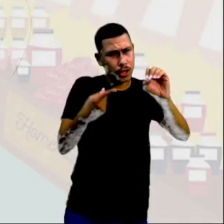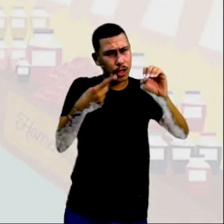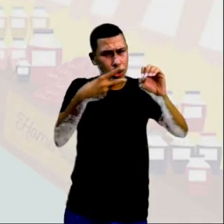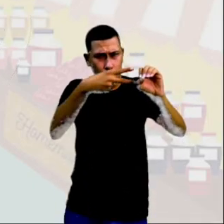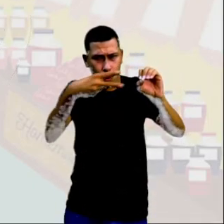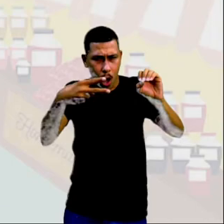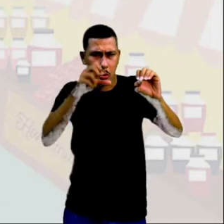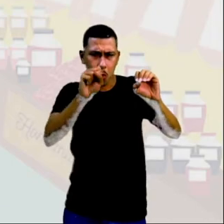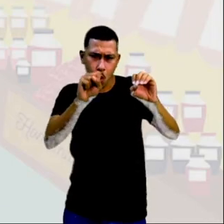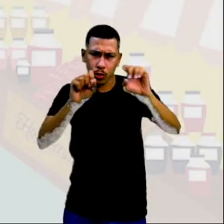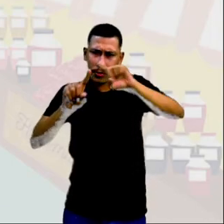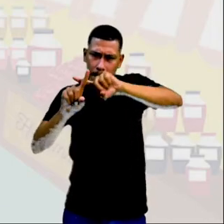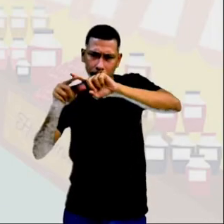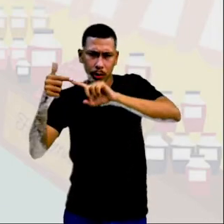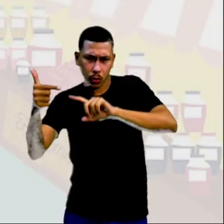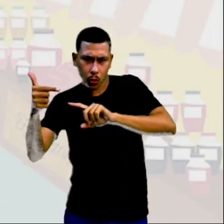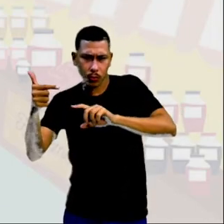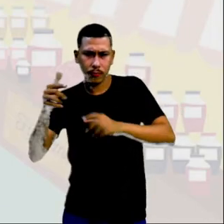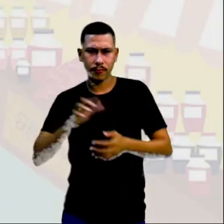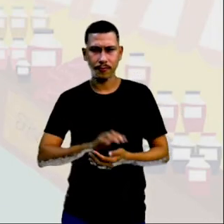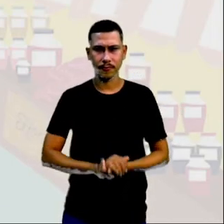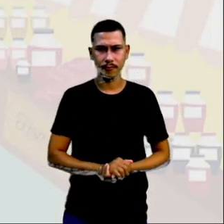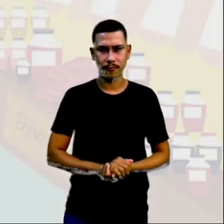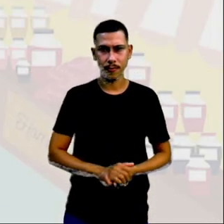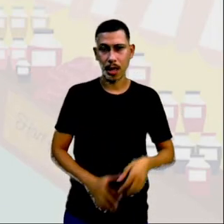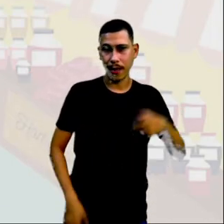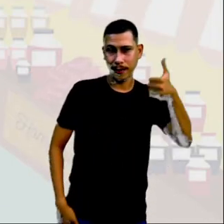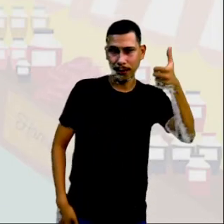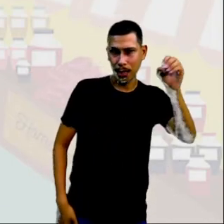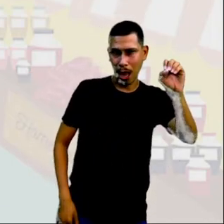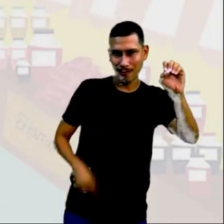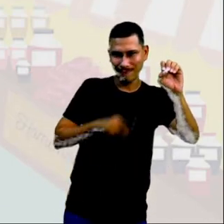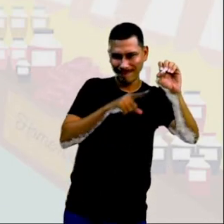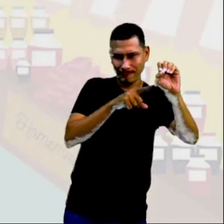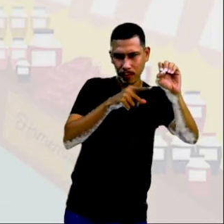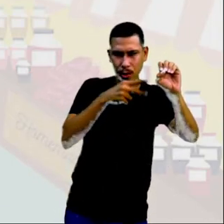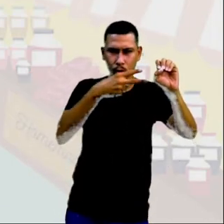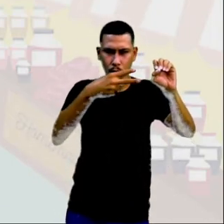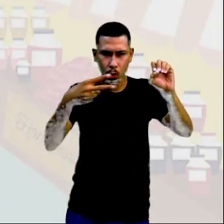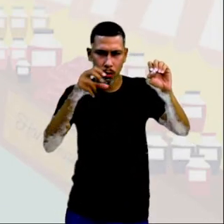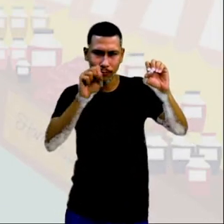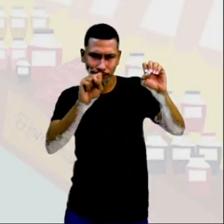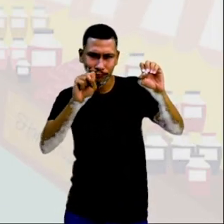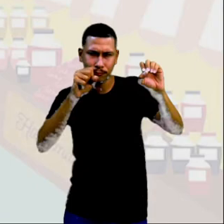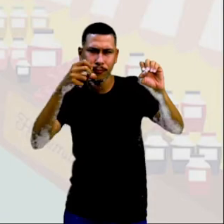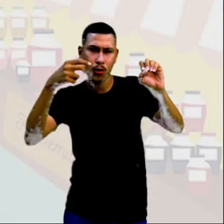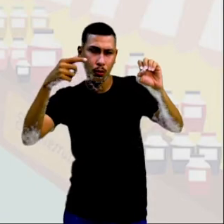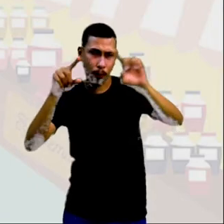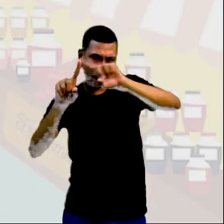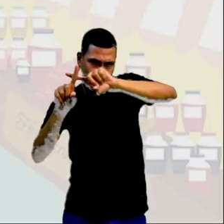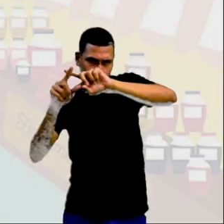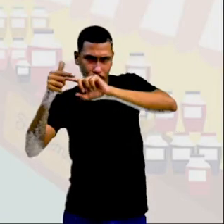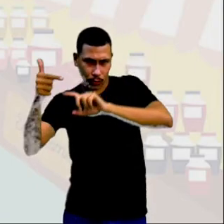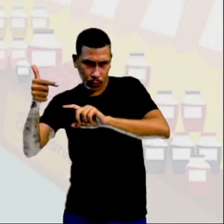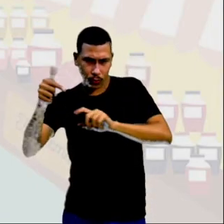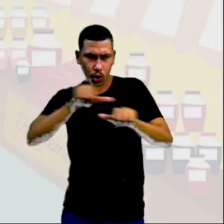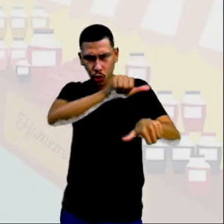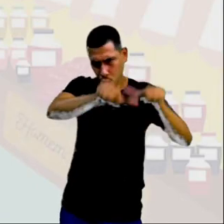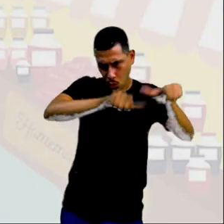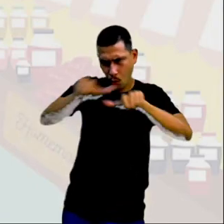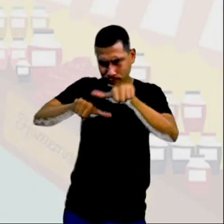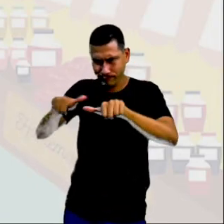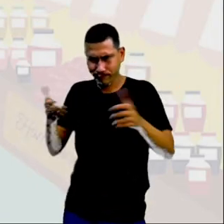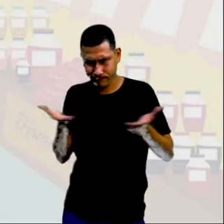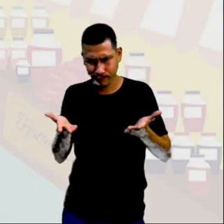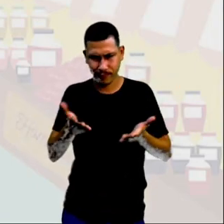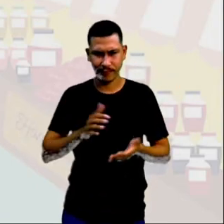2. Então, nessa configuração, 10 é igual a 8 mais 2. Agora, vamos trocar aqui.